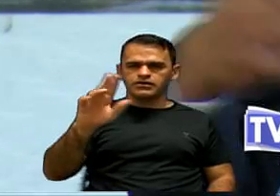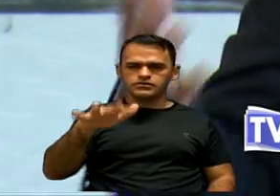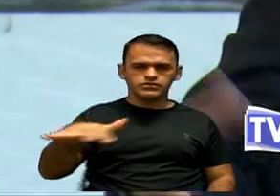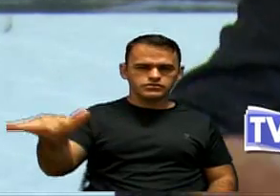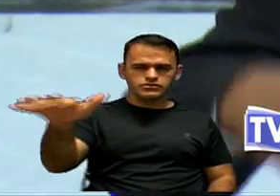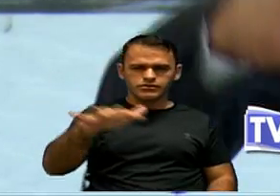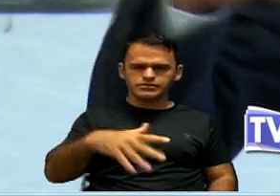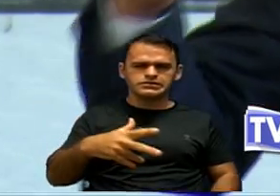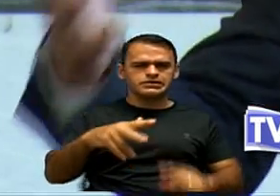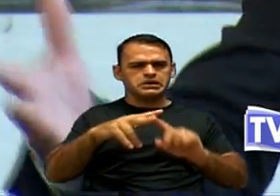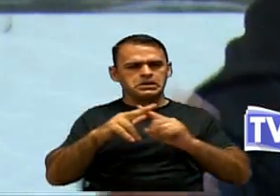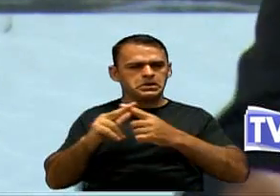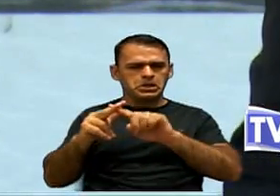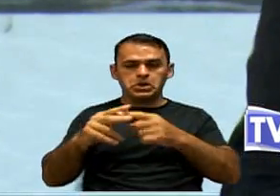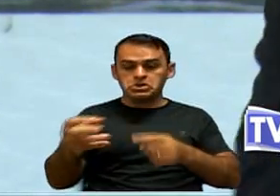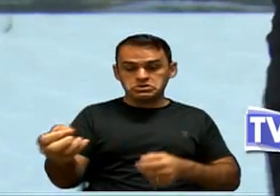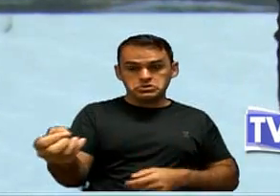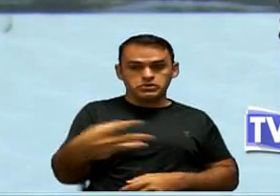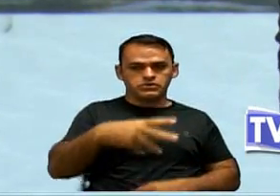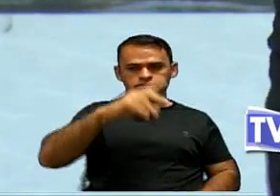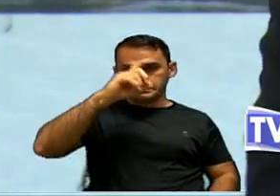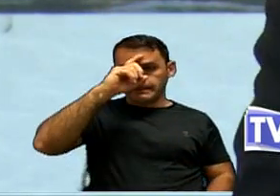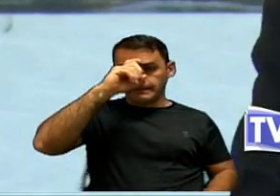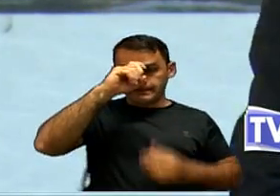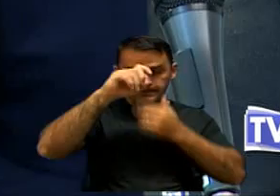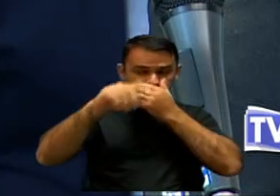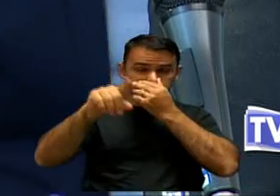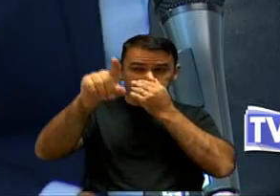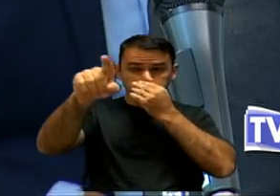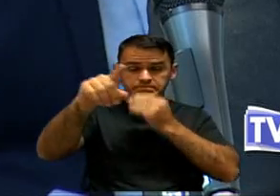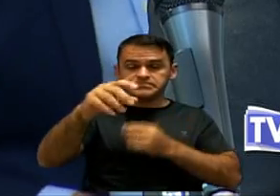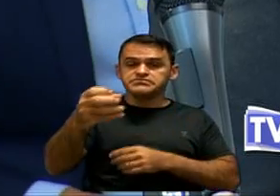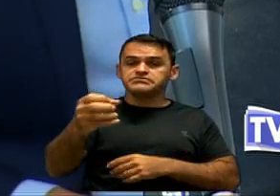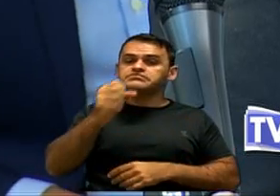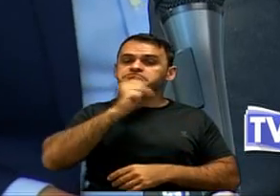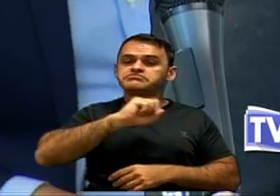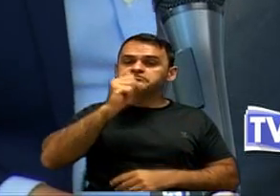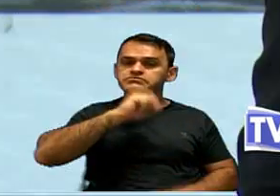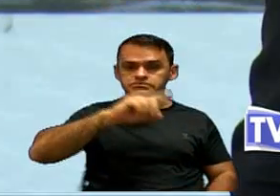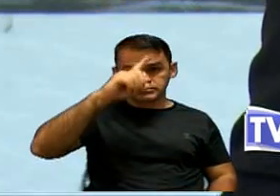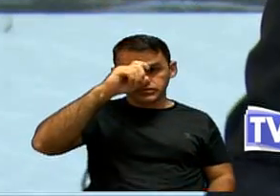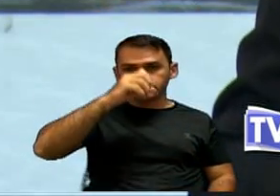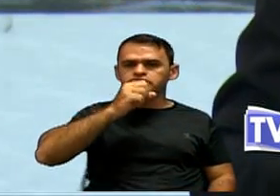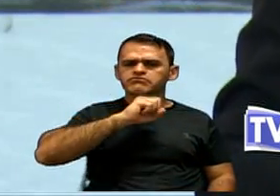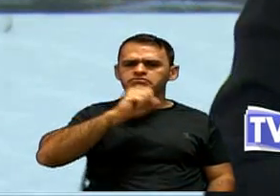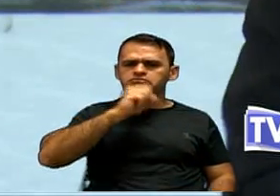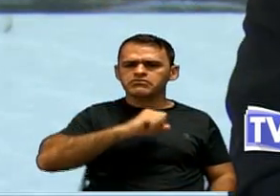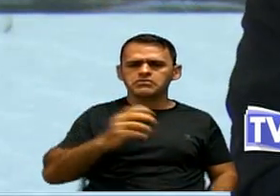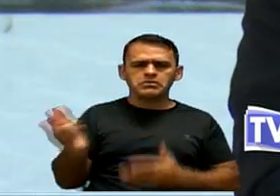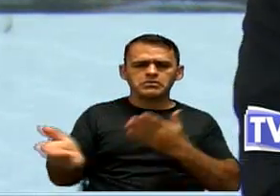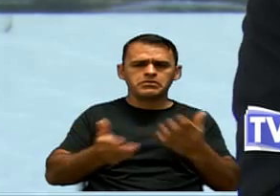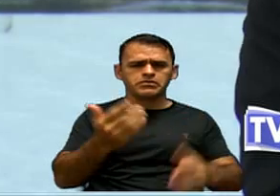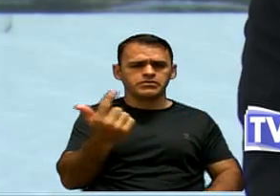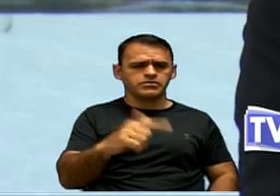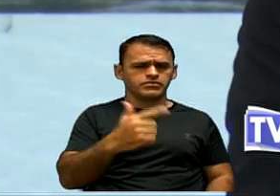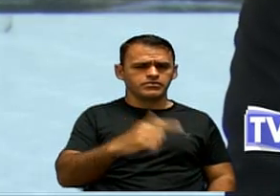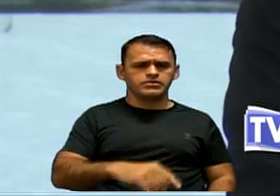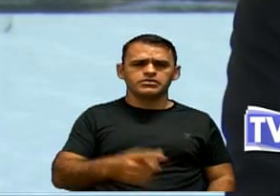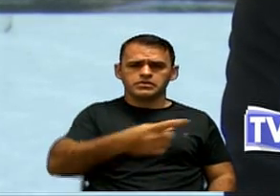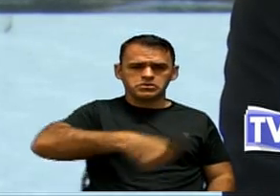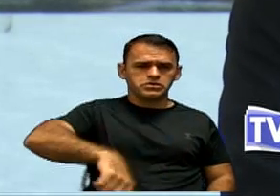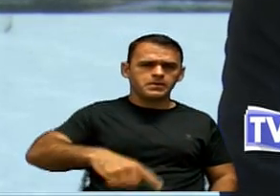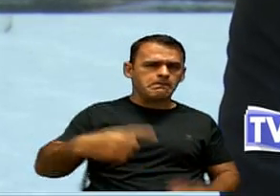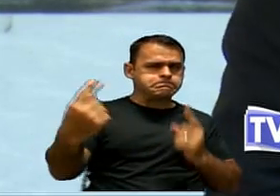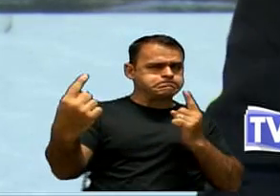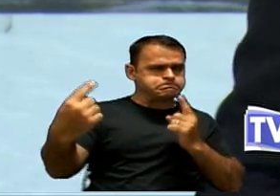com essa toda a reforma, esse novo hospital aí, e o Hospital Velho, está deixando mesmo de atender as pessoas lá. Nós estamos arrumando briga constantemente